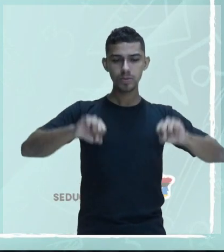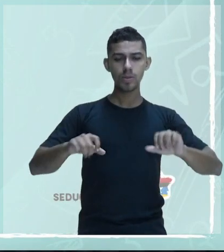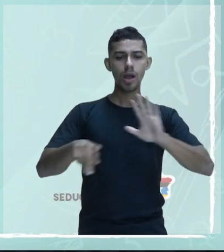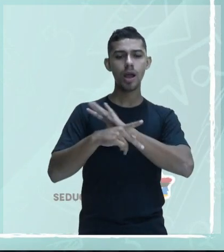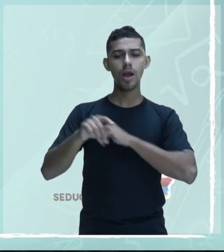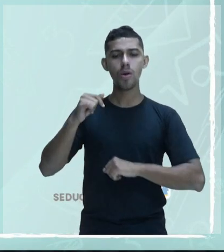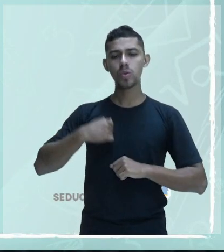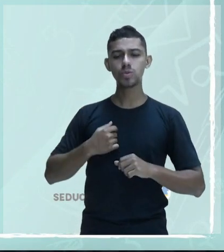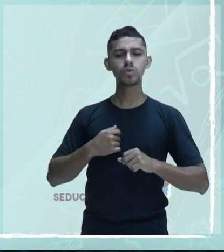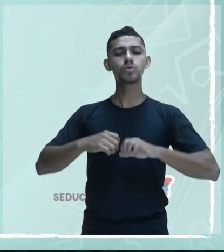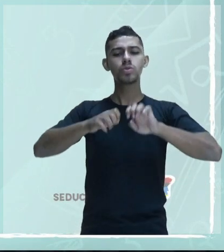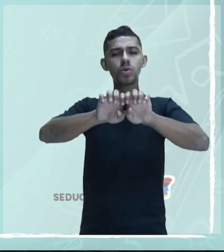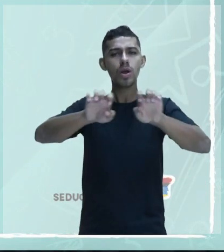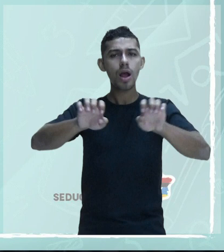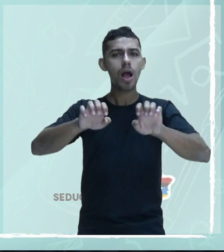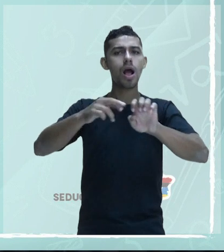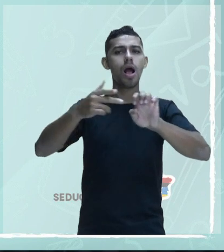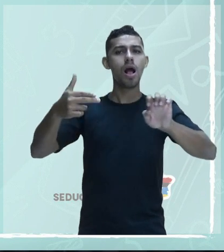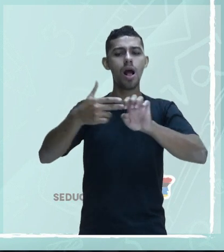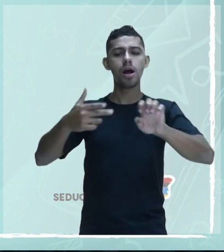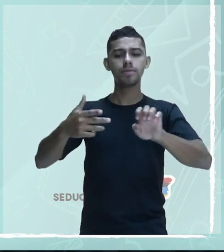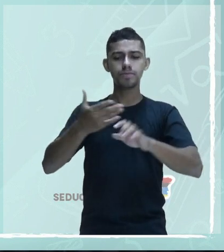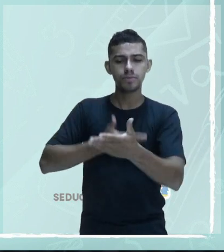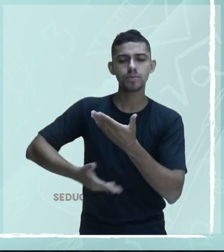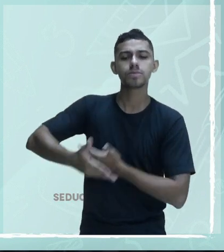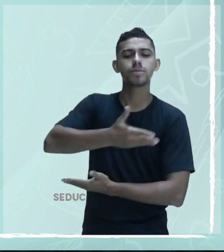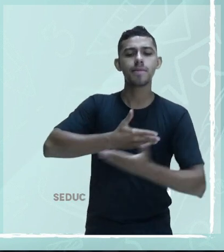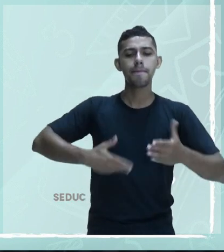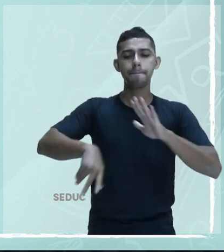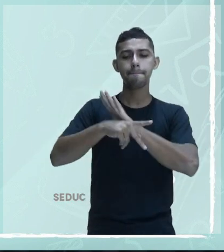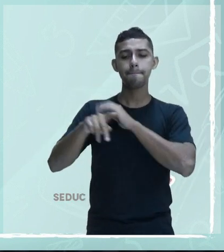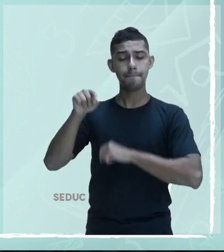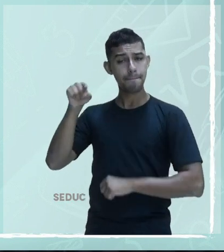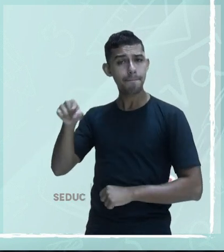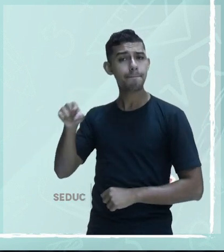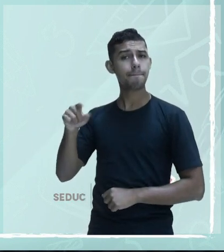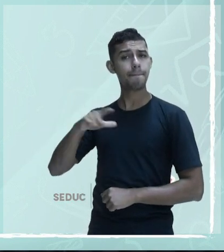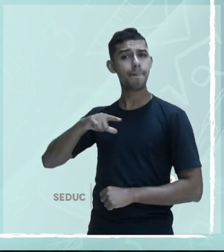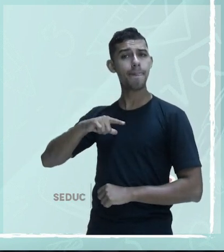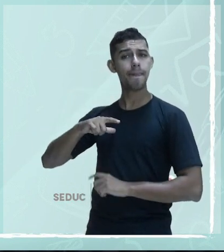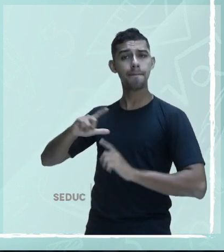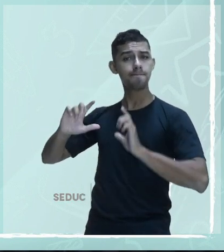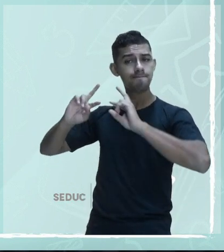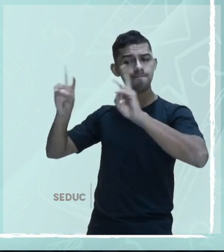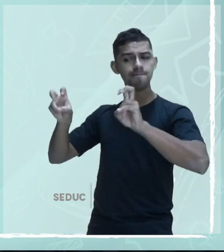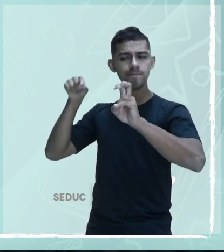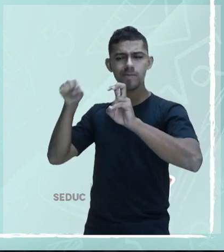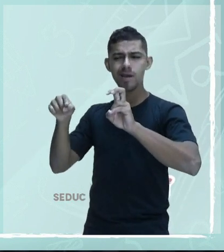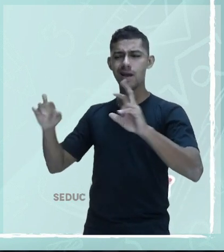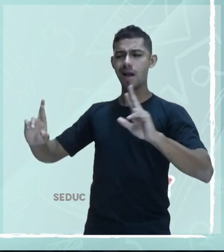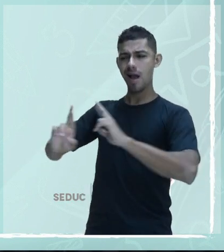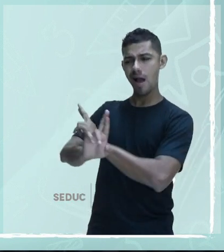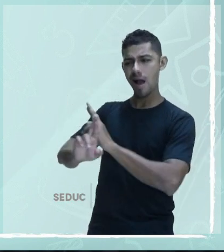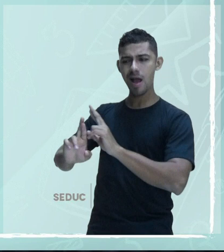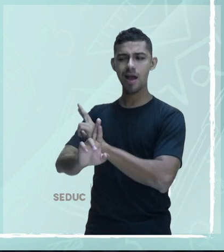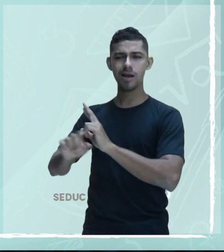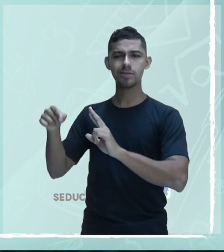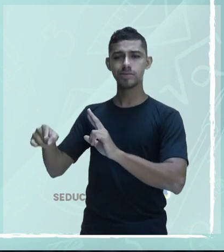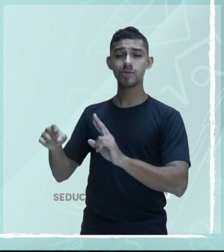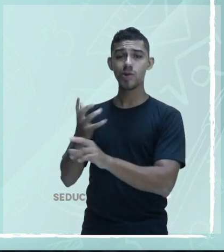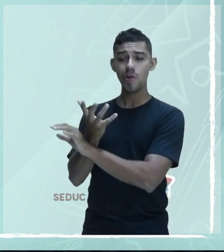que desenvolvem interações entre si. Quanto ao termo ósseo, podemos dizer que se refere àquilo que está relacionado com